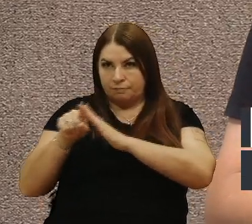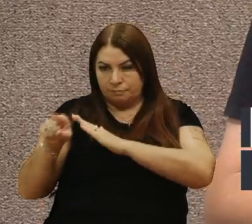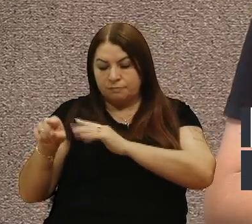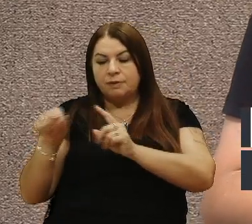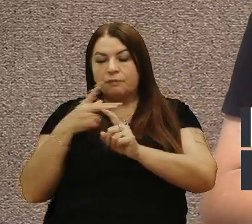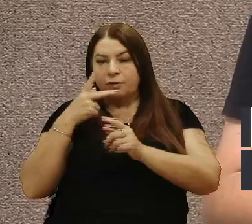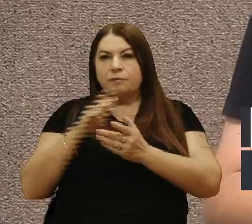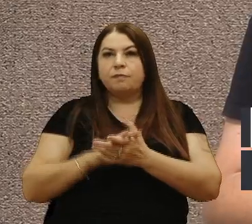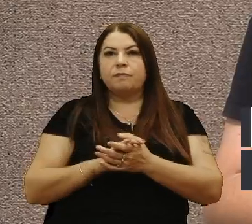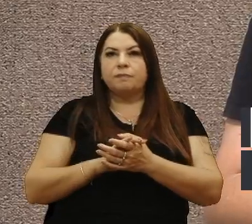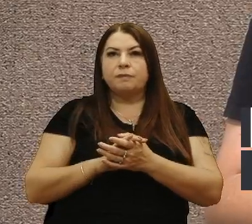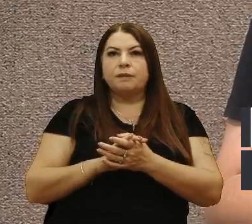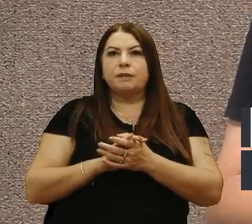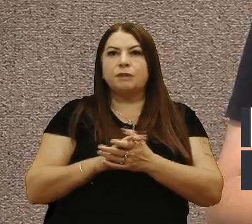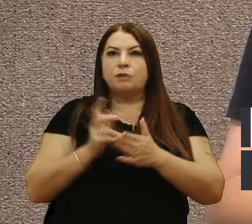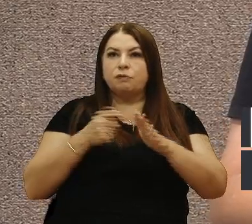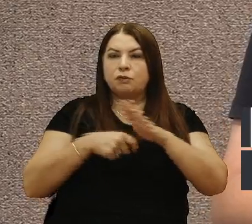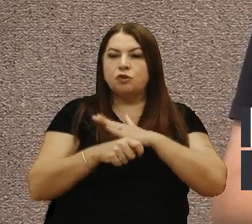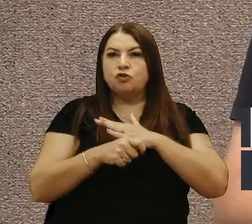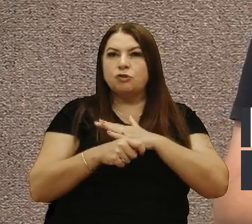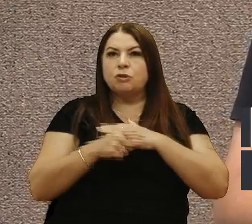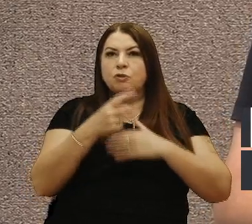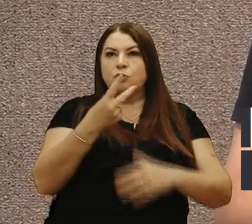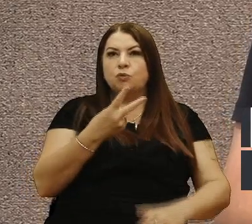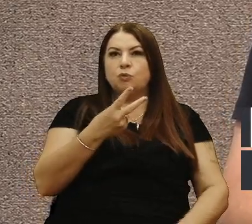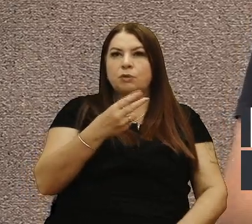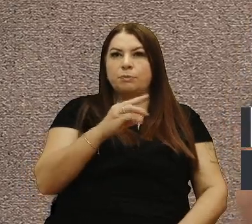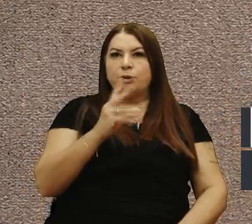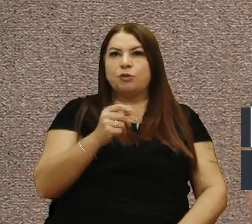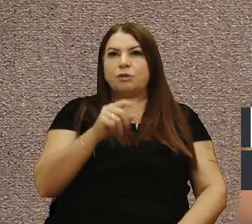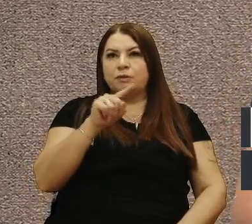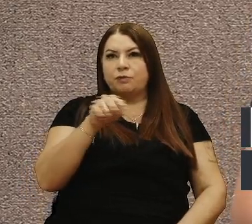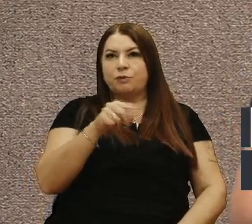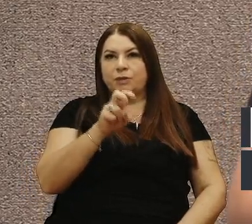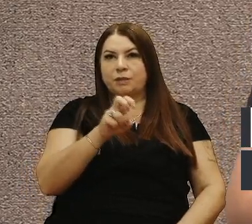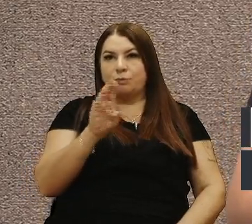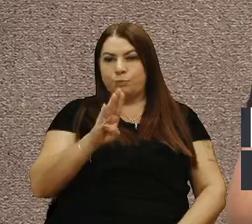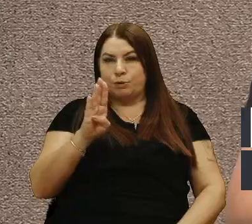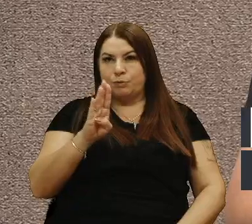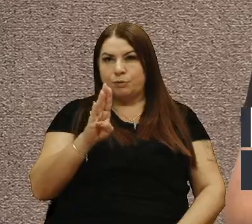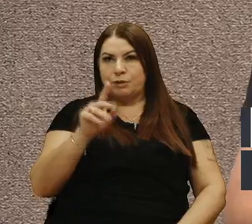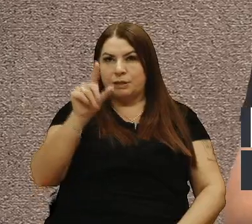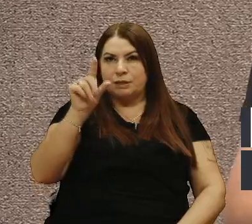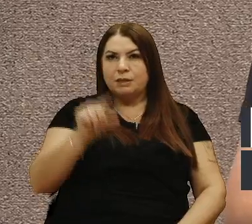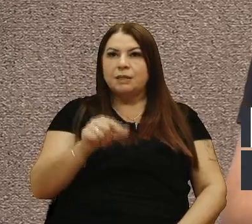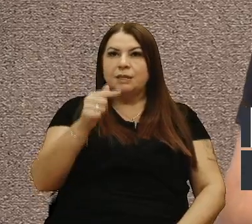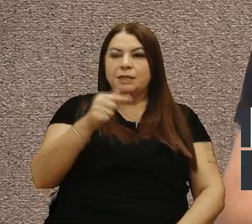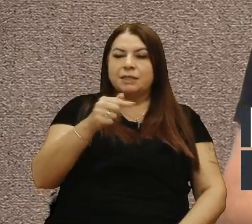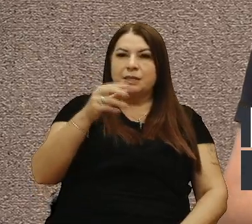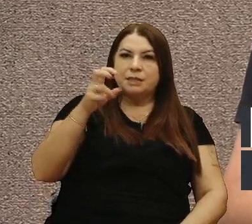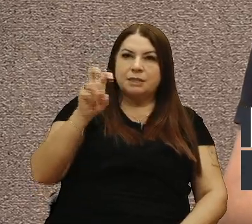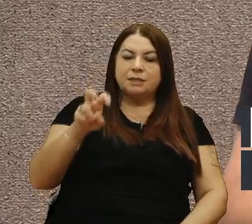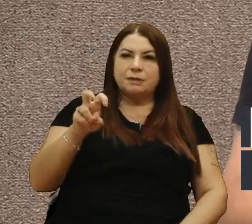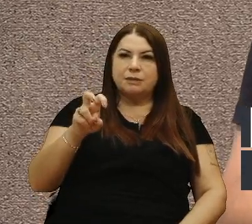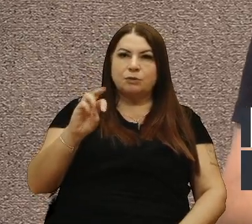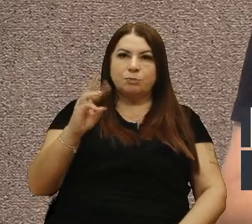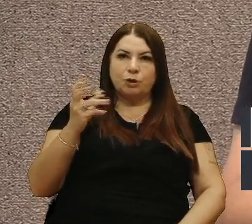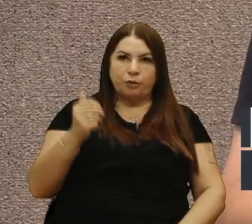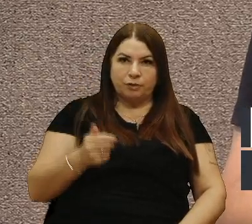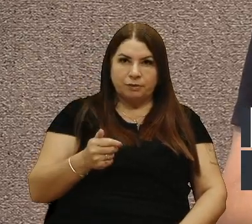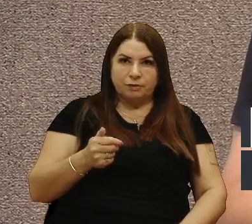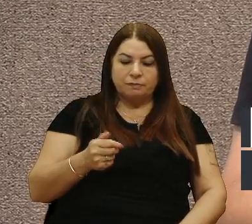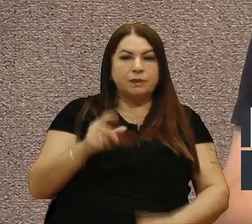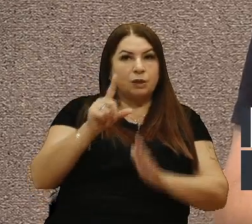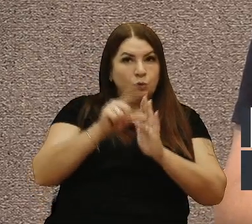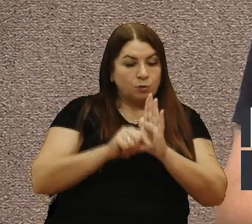nesse sentido, em que o investimento despencou de 2,5 bilhões, ele foi, sabe para quanto? Para 75 milhões.